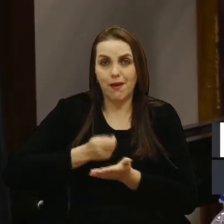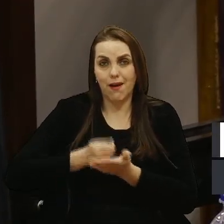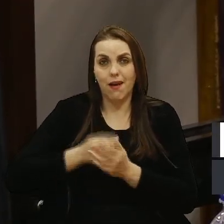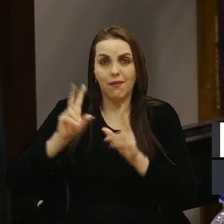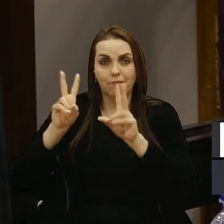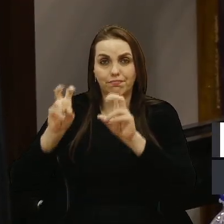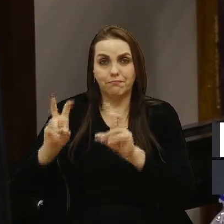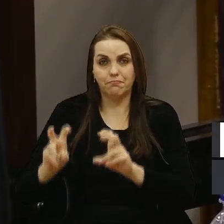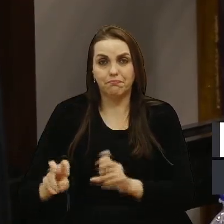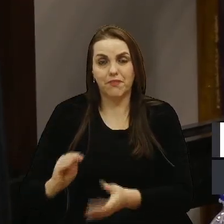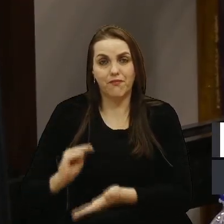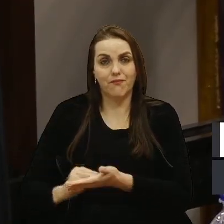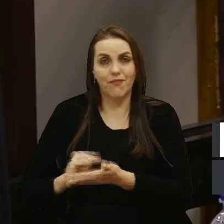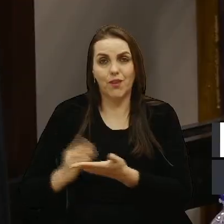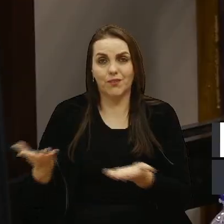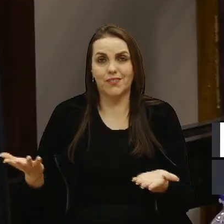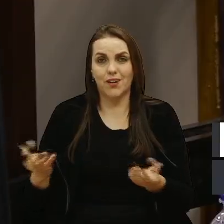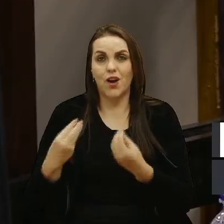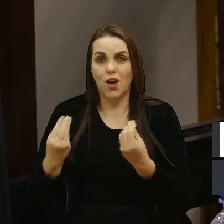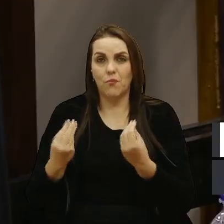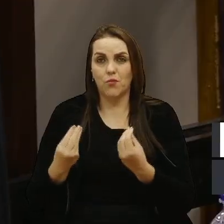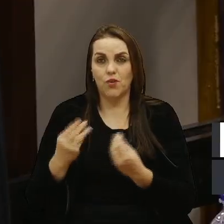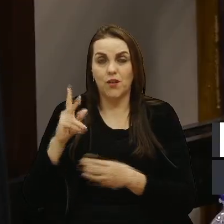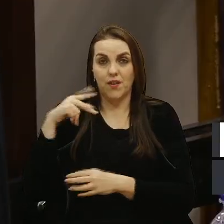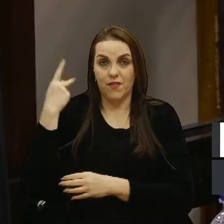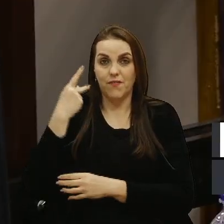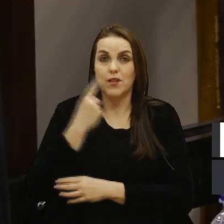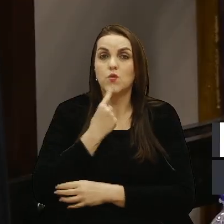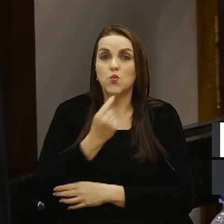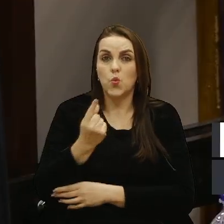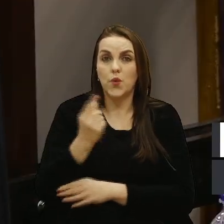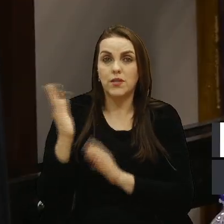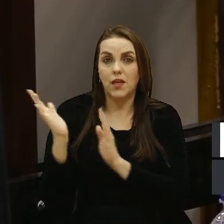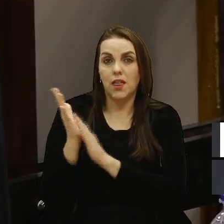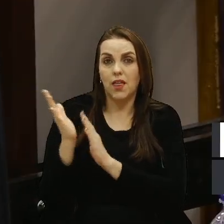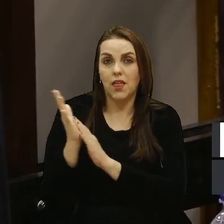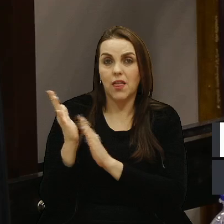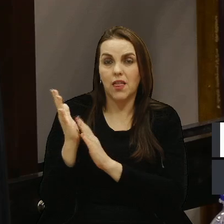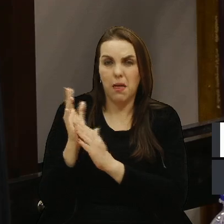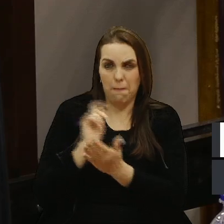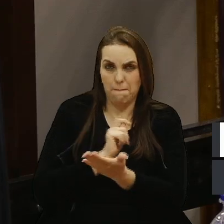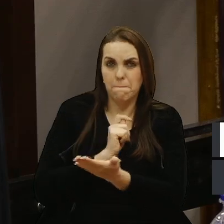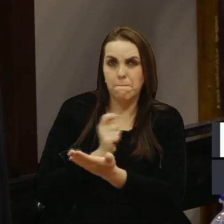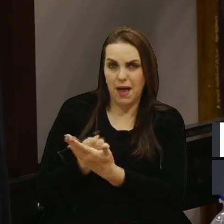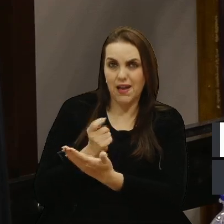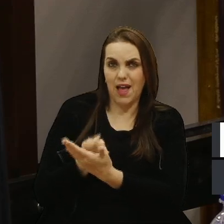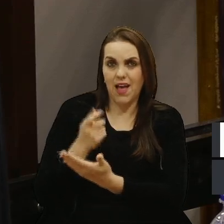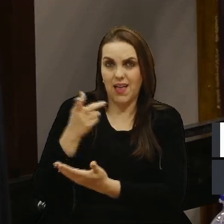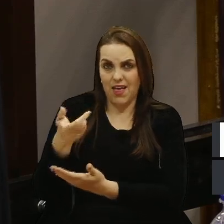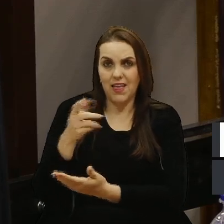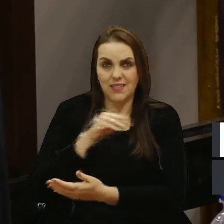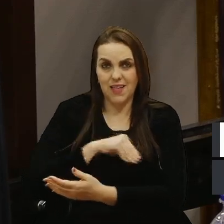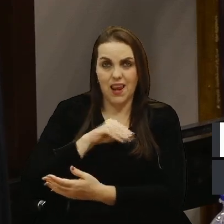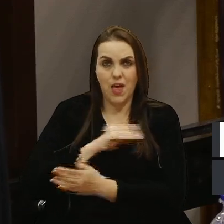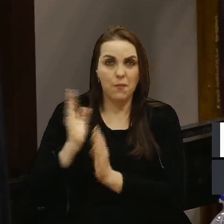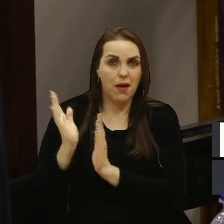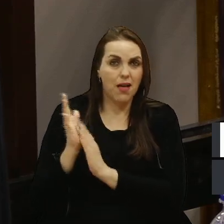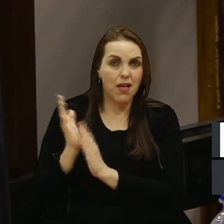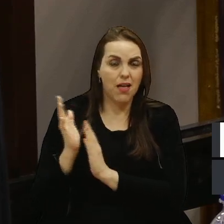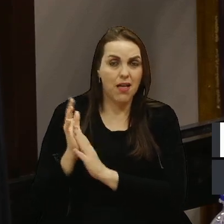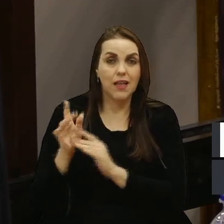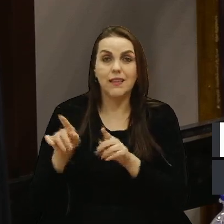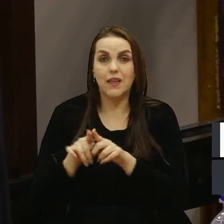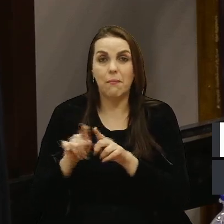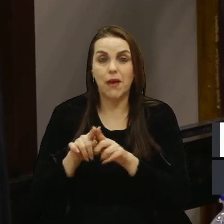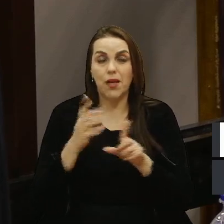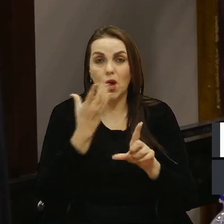Como o vereador João que falou das palmas, o político vai ter que pagar alguém para bater palma, a mesma questão é em um post. Tu